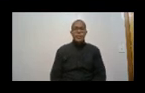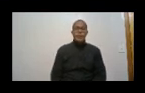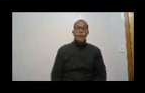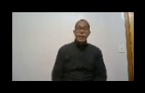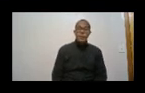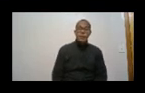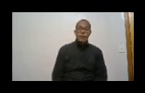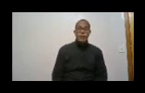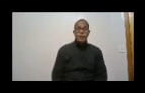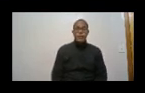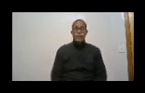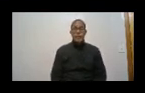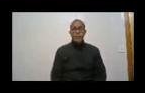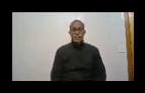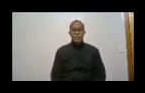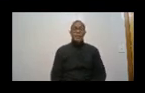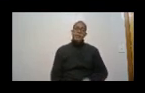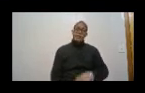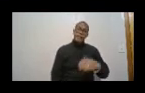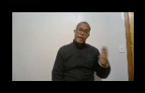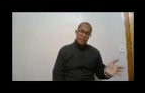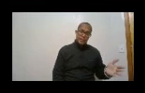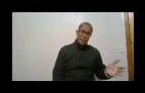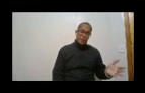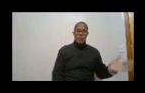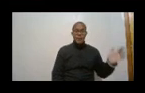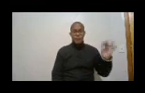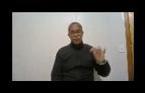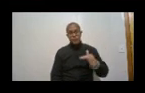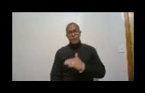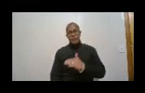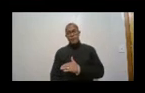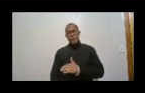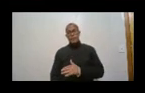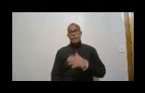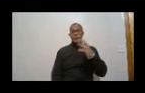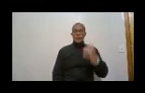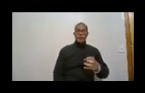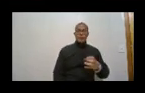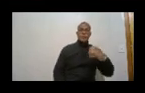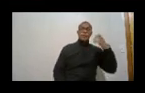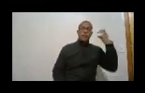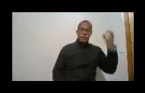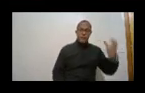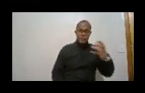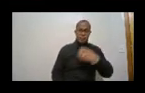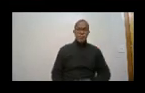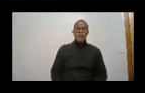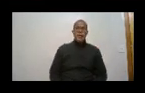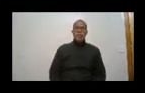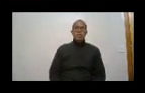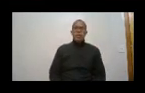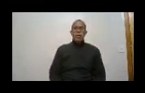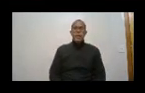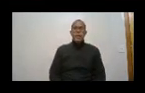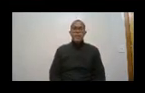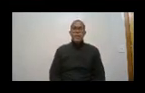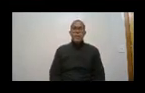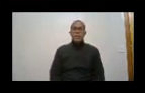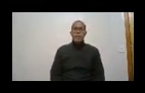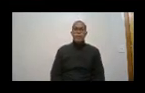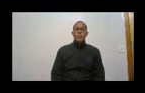que estuda os efeitos do fármaco no organismo. Cinética, então, é o caminho do fármaco no organismo, farmacodinâmica é o efeito.